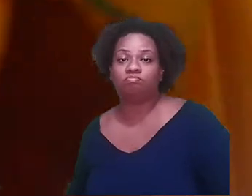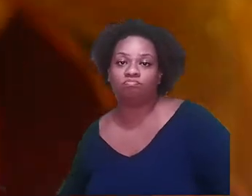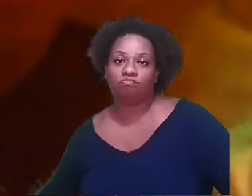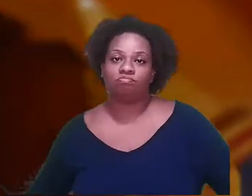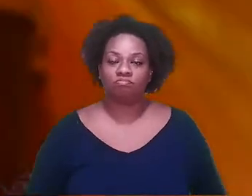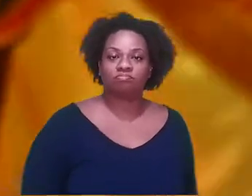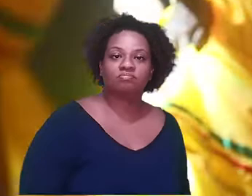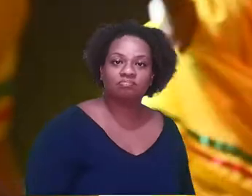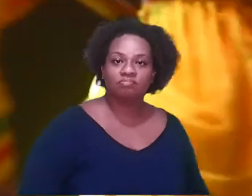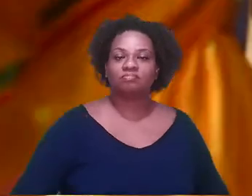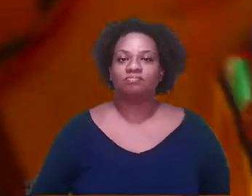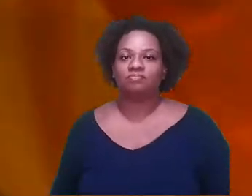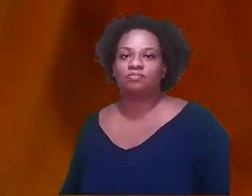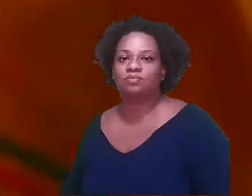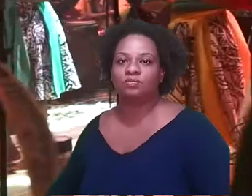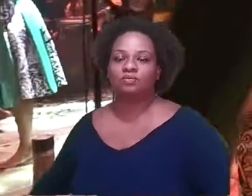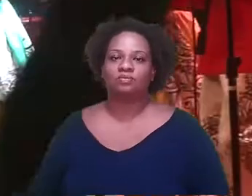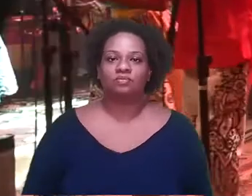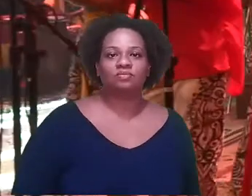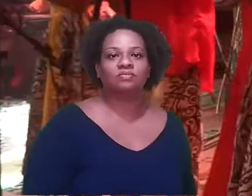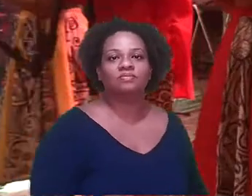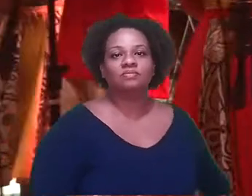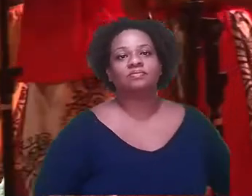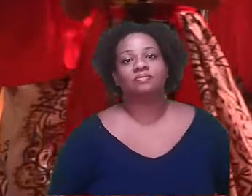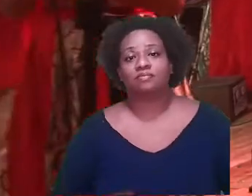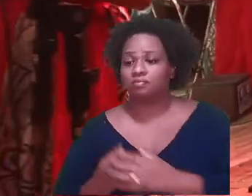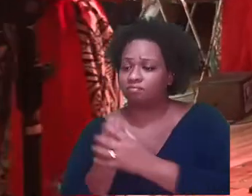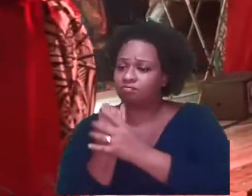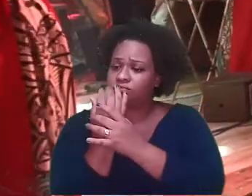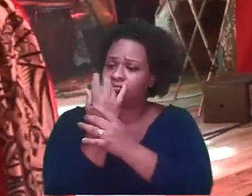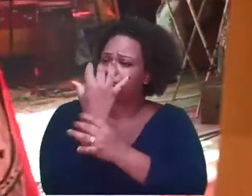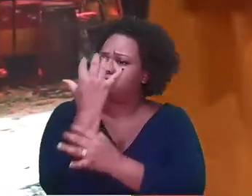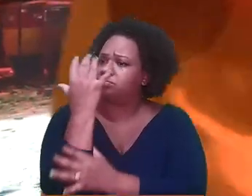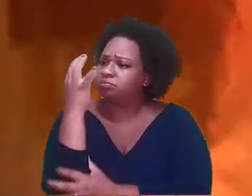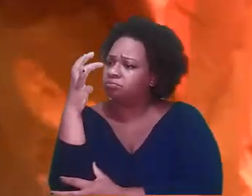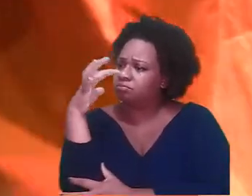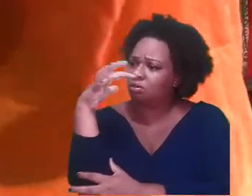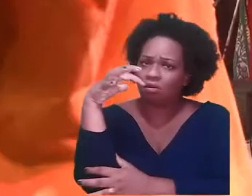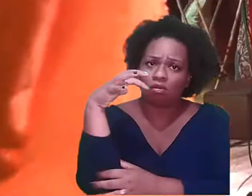Meu amor foi pra cidade e nunca mais voltou. Meu mandacaru não fulorou.